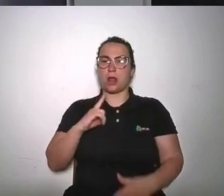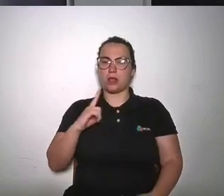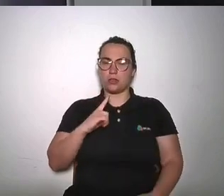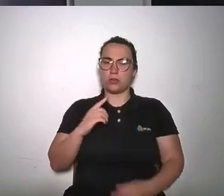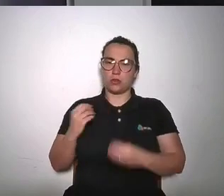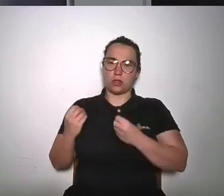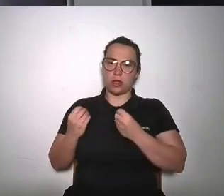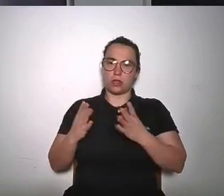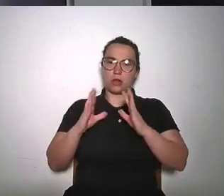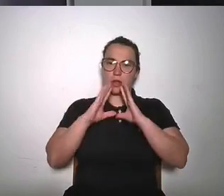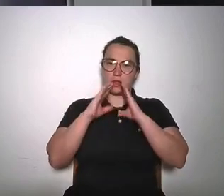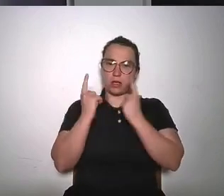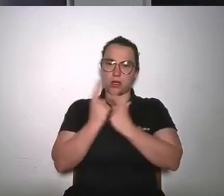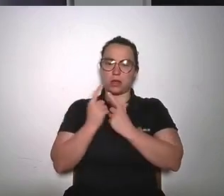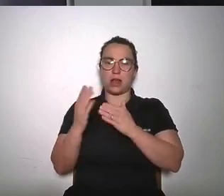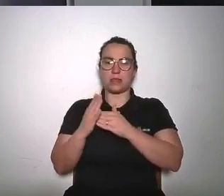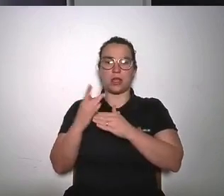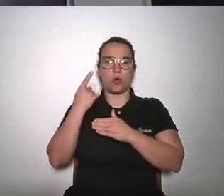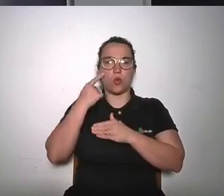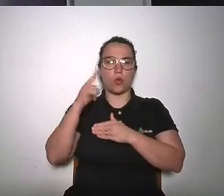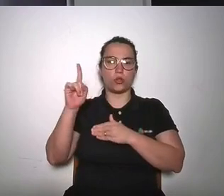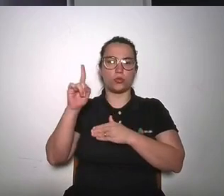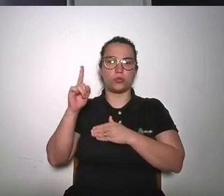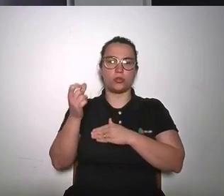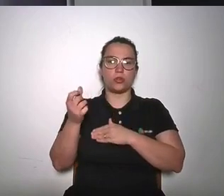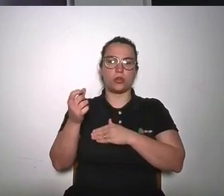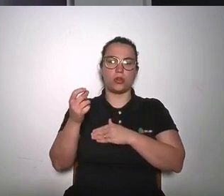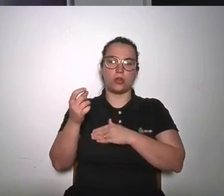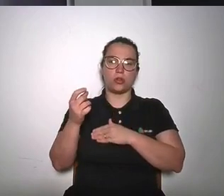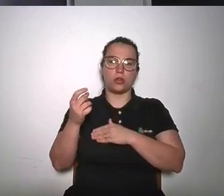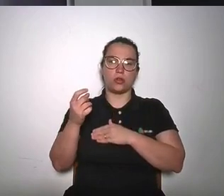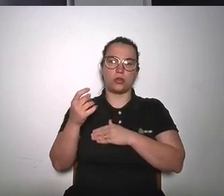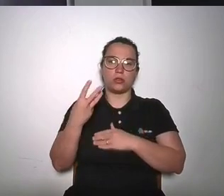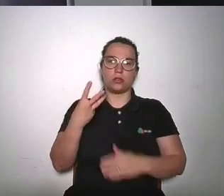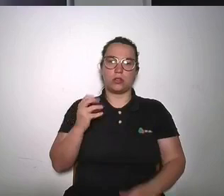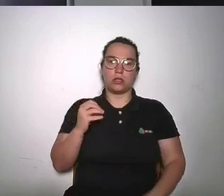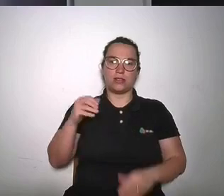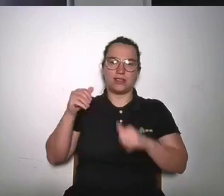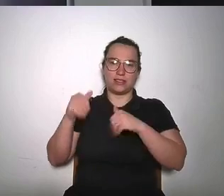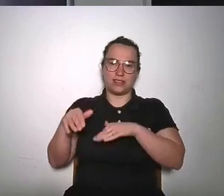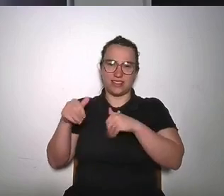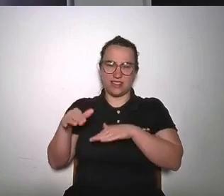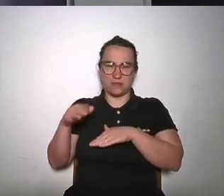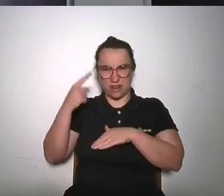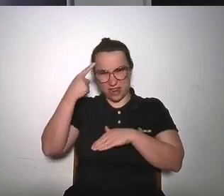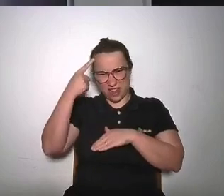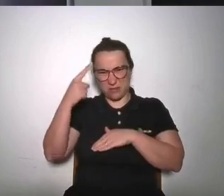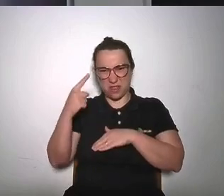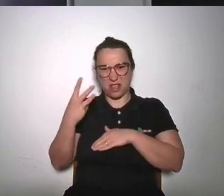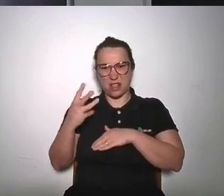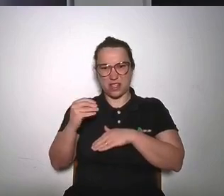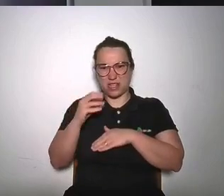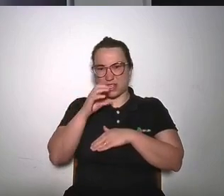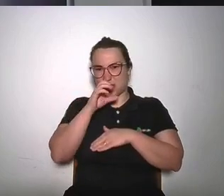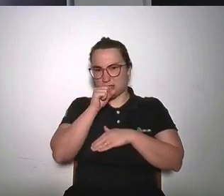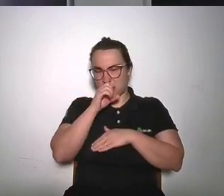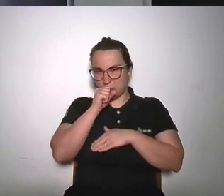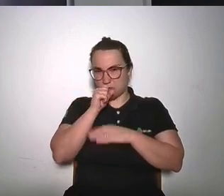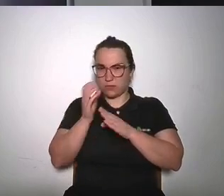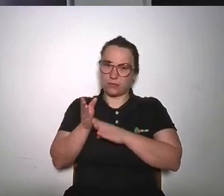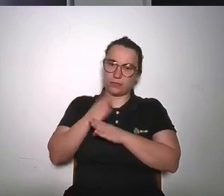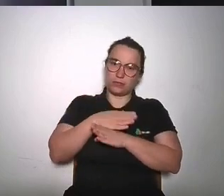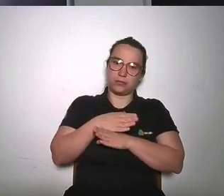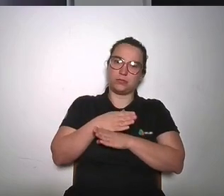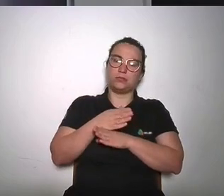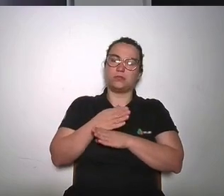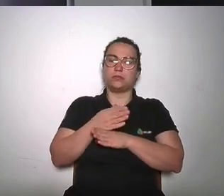na Câmara até o último dia útil, na realidade 30 de setembro, mas como 30 de setembro é um sábado, a gente vai protocolar